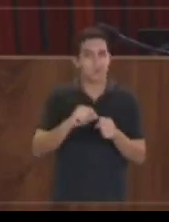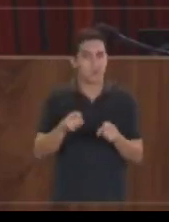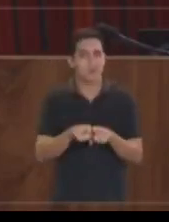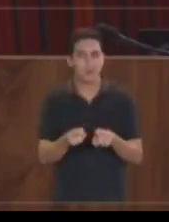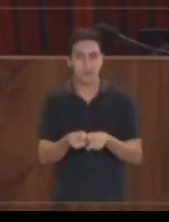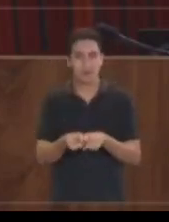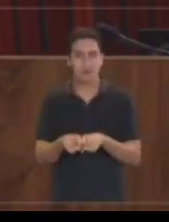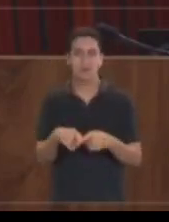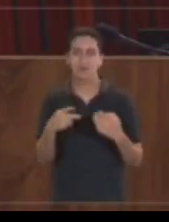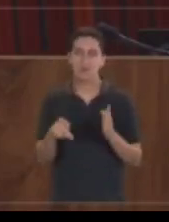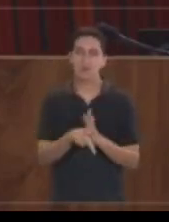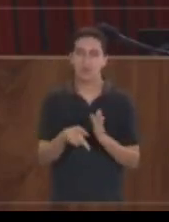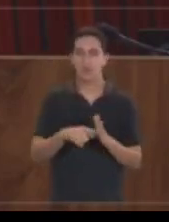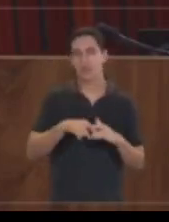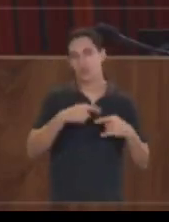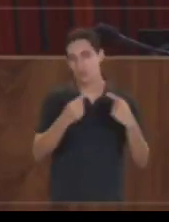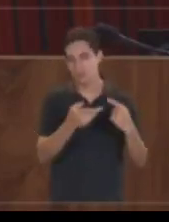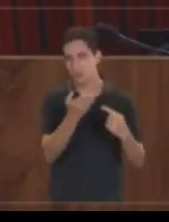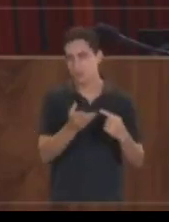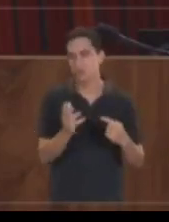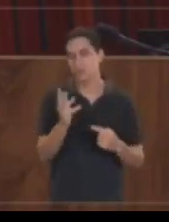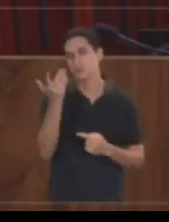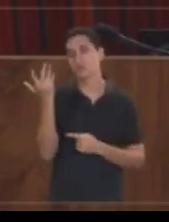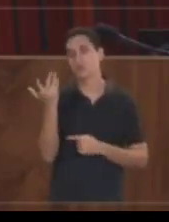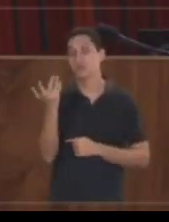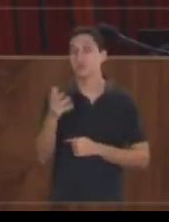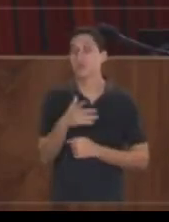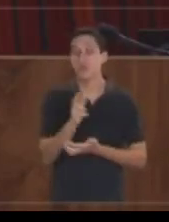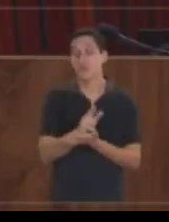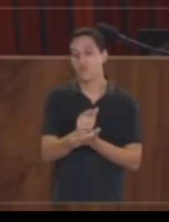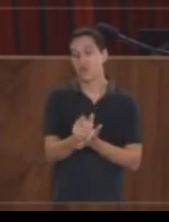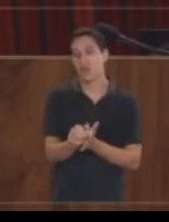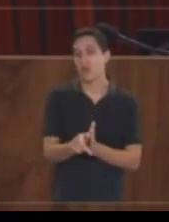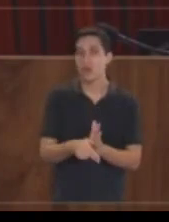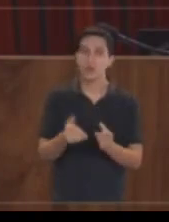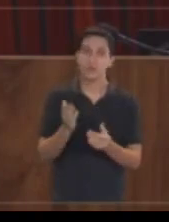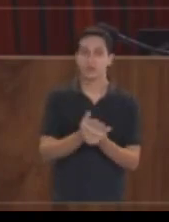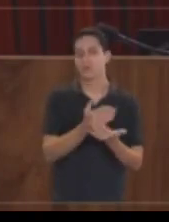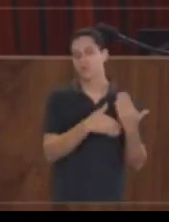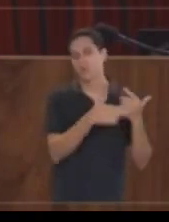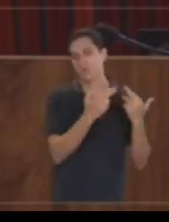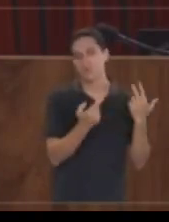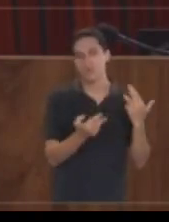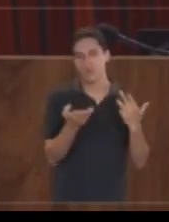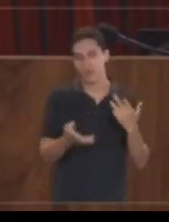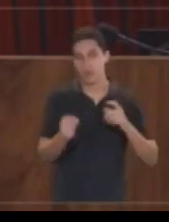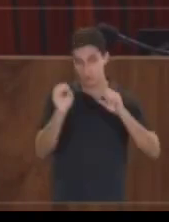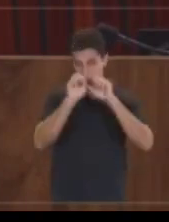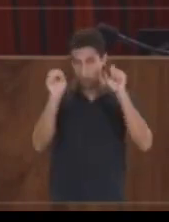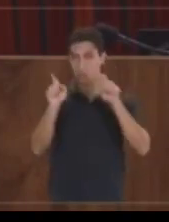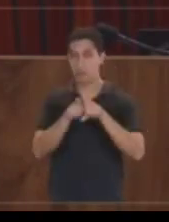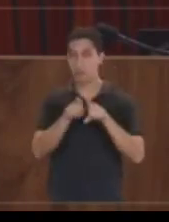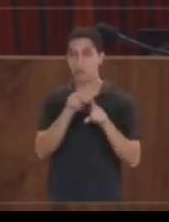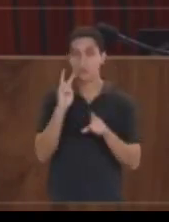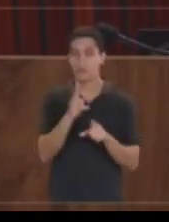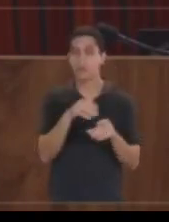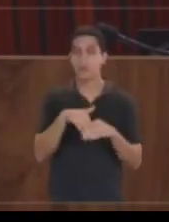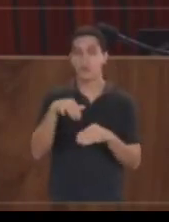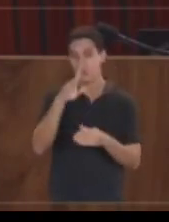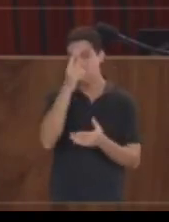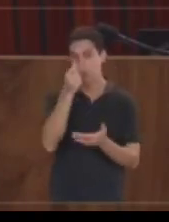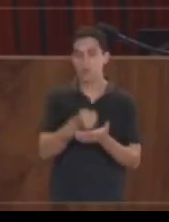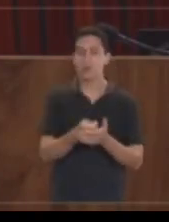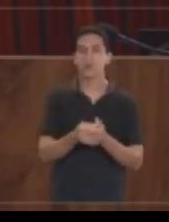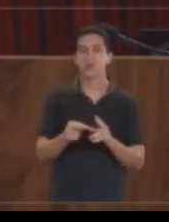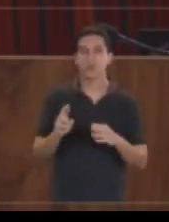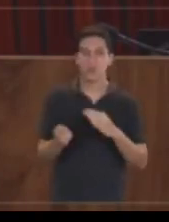a ação. Cito no voto vários precedentes deste tribunal. Ademais, colhe-se do acordo recorrido